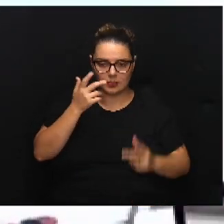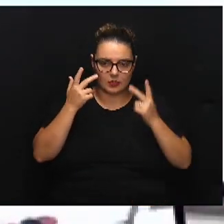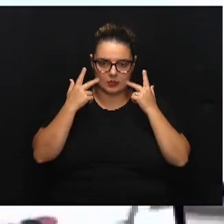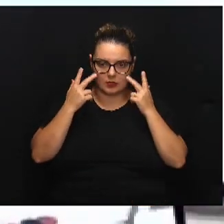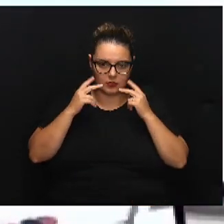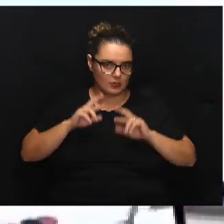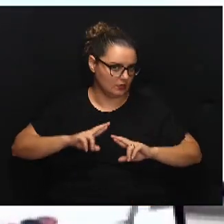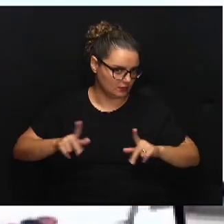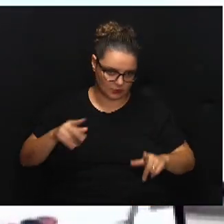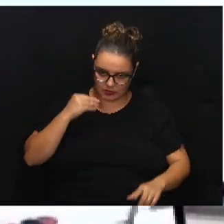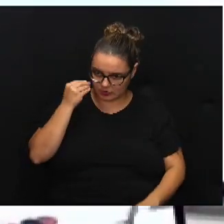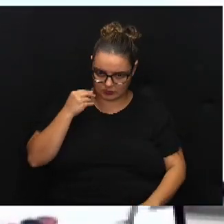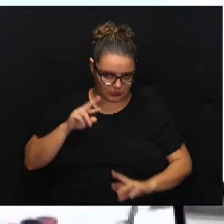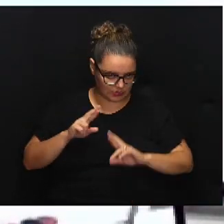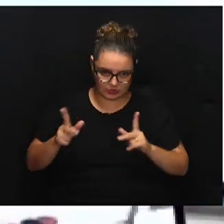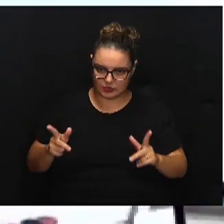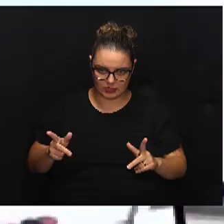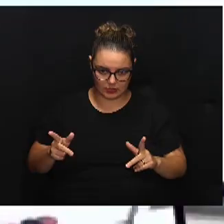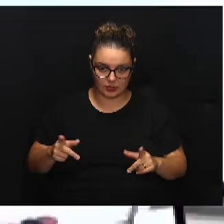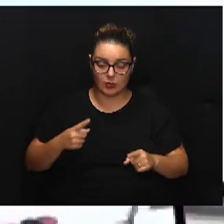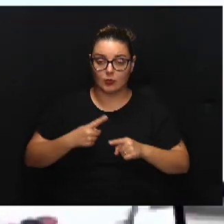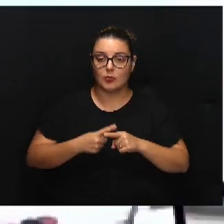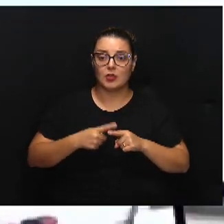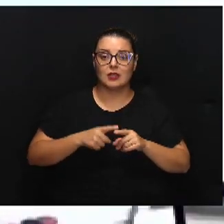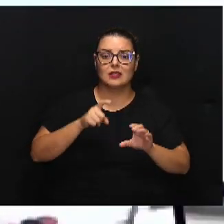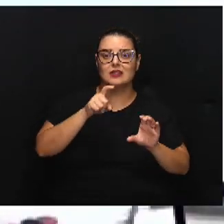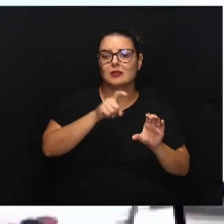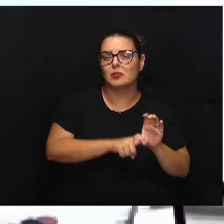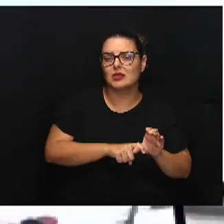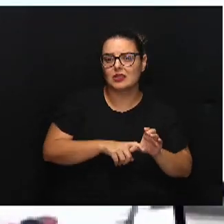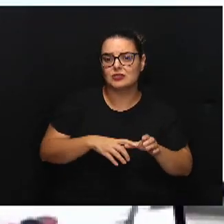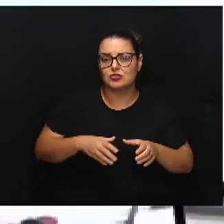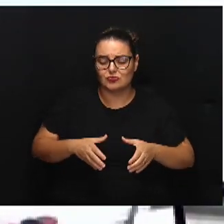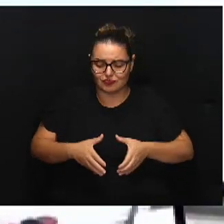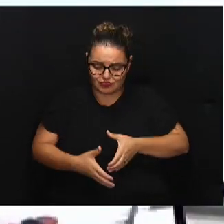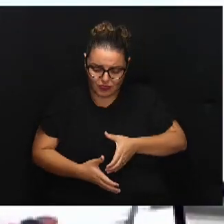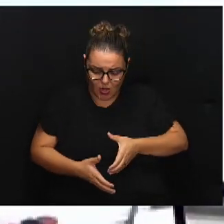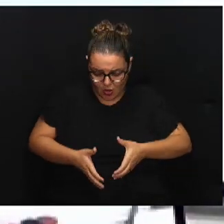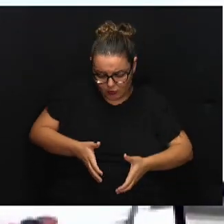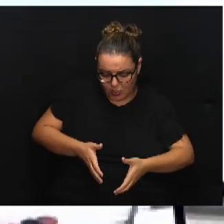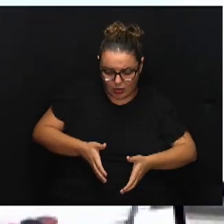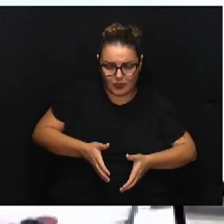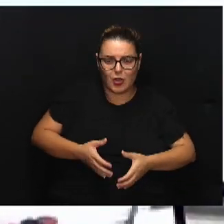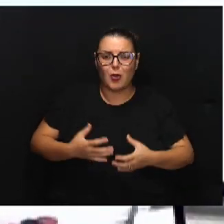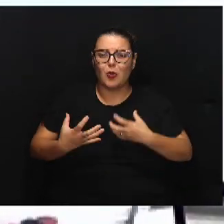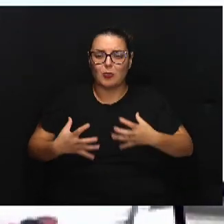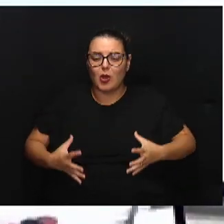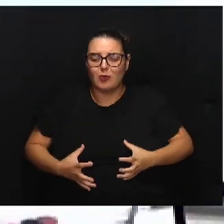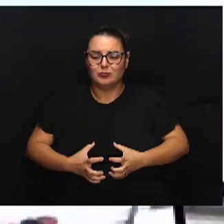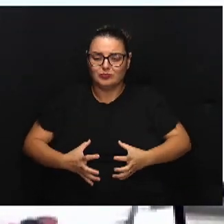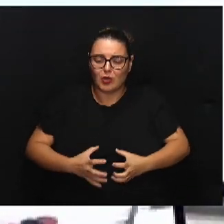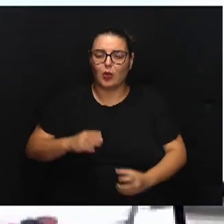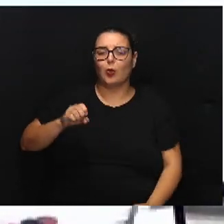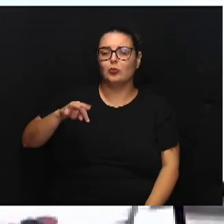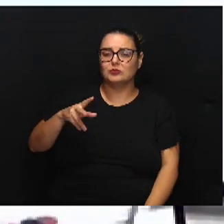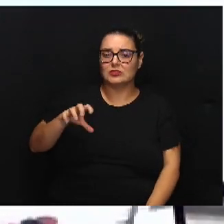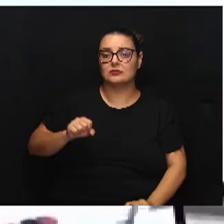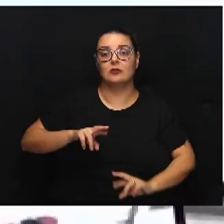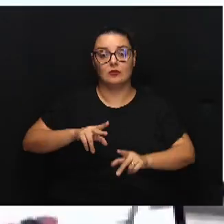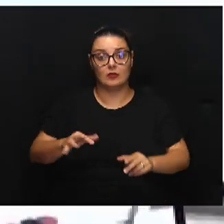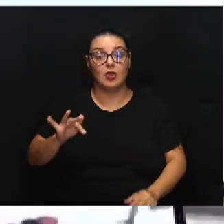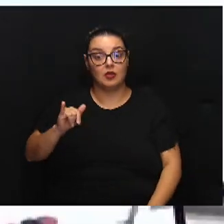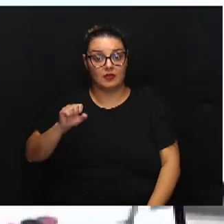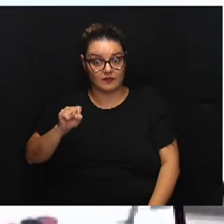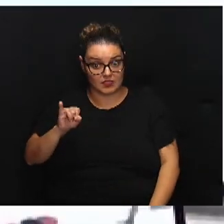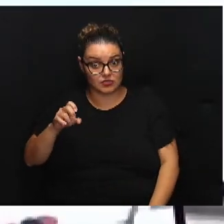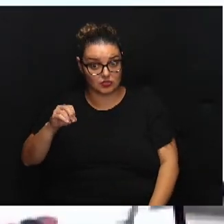experiências completamente diferentes, porque depende da posição da criança, porque depende de como vão ser as contrações. São tantos elementos